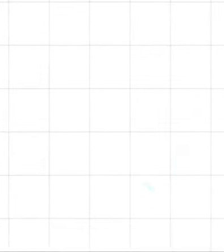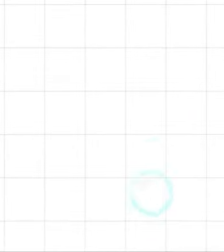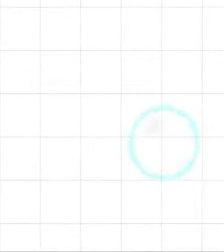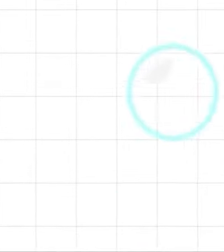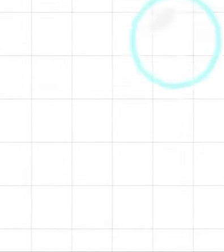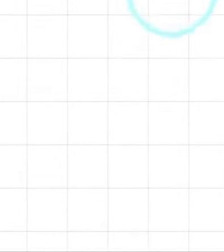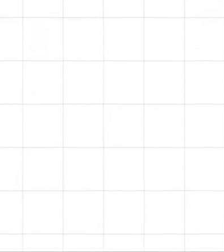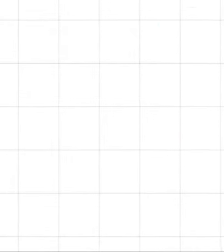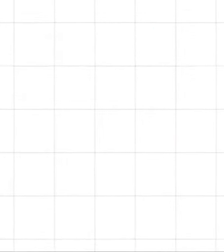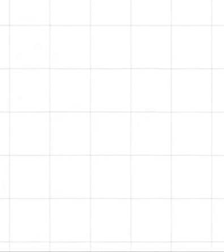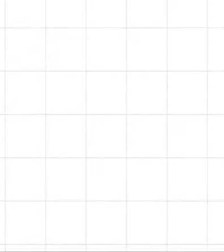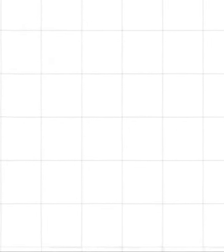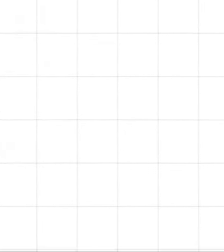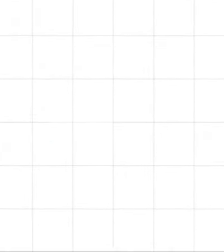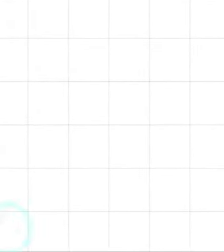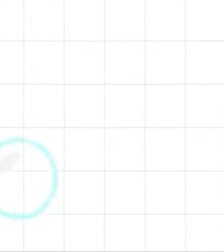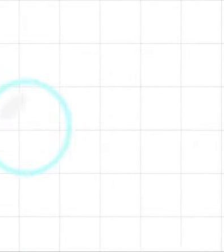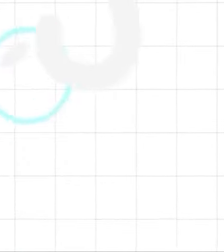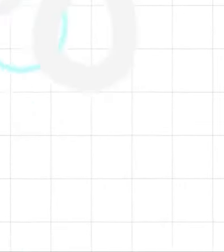k